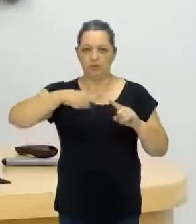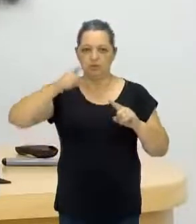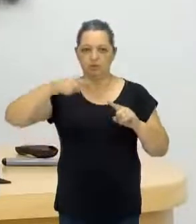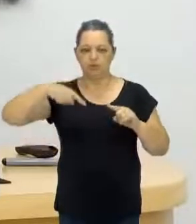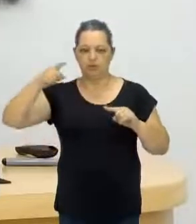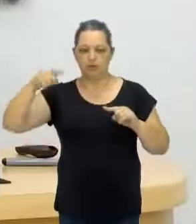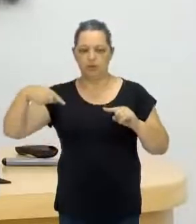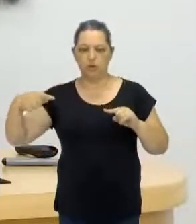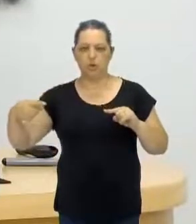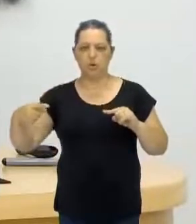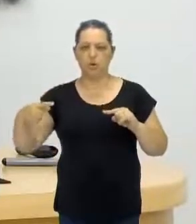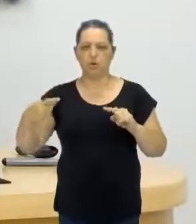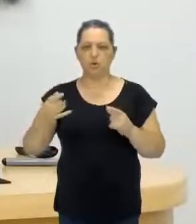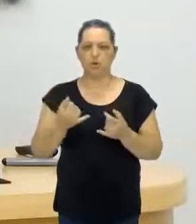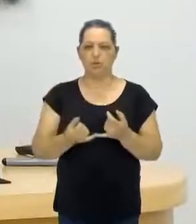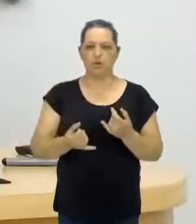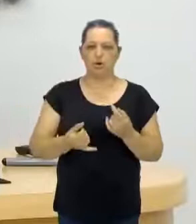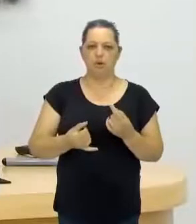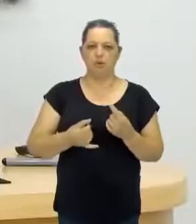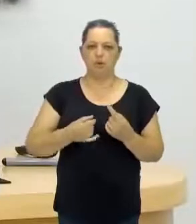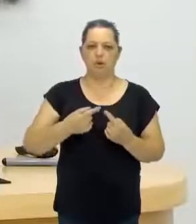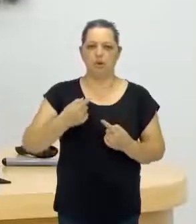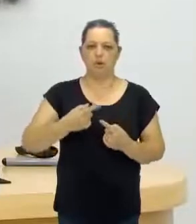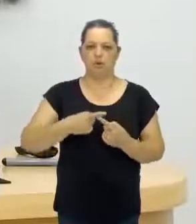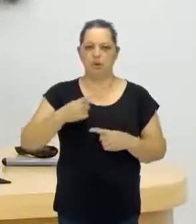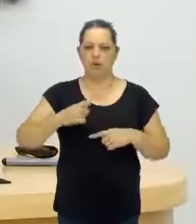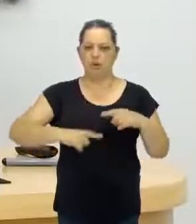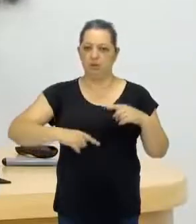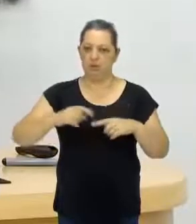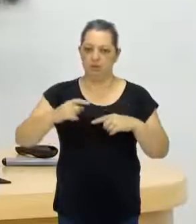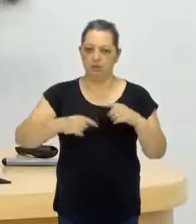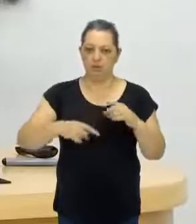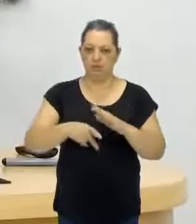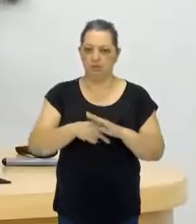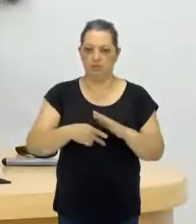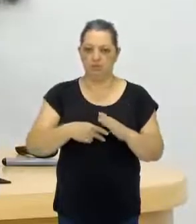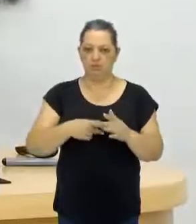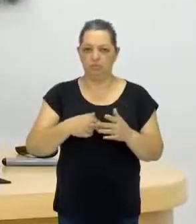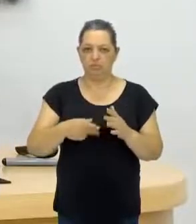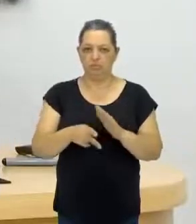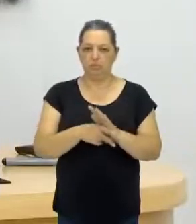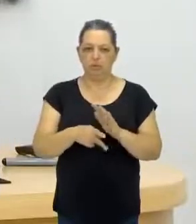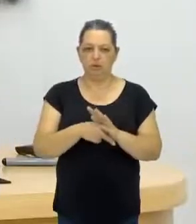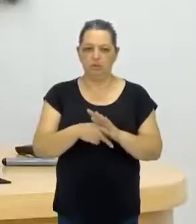meio material. É isso aí. Esse meio material, nesse caso na Lua, você não tem esse meio material. Né? Ele é